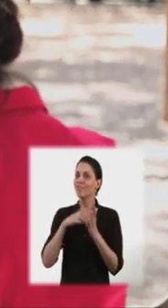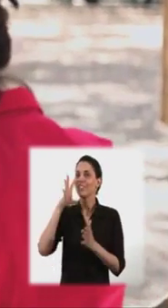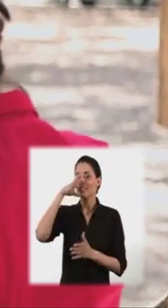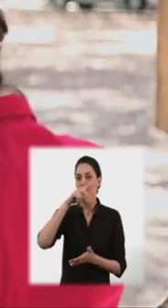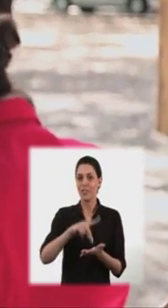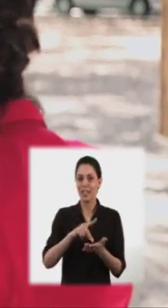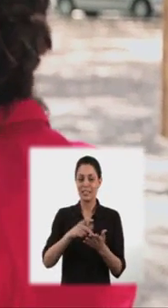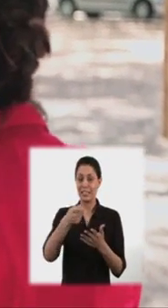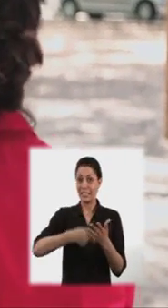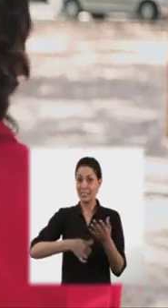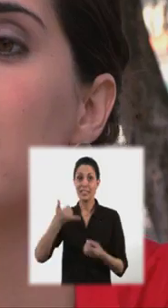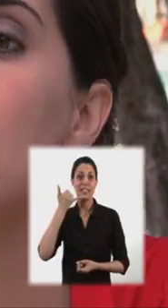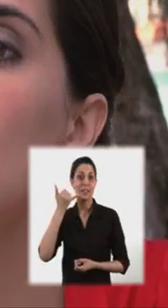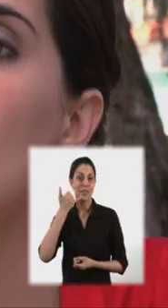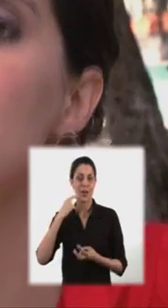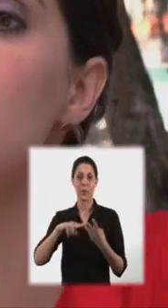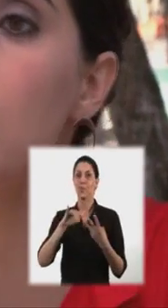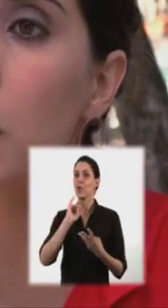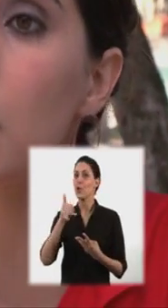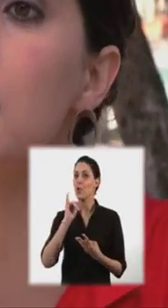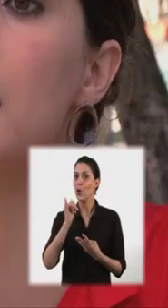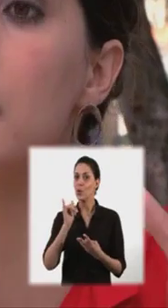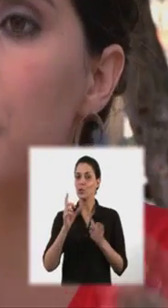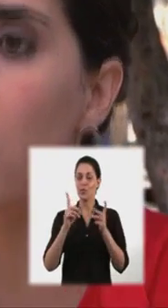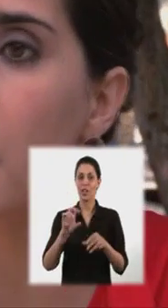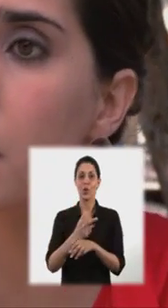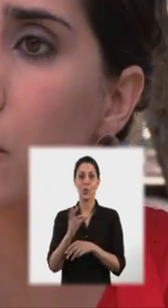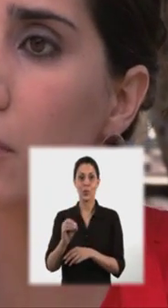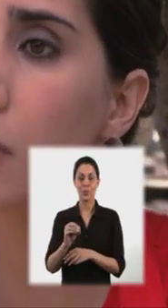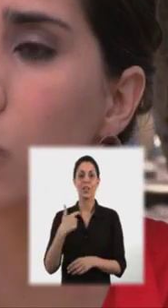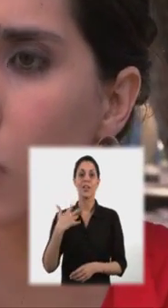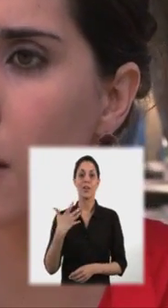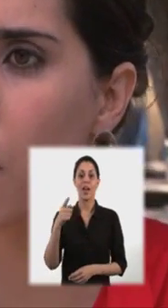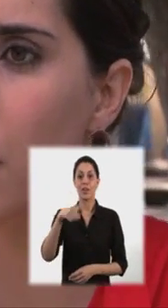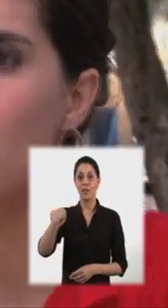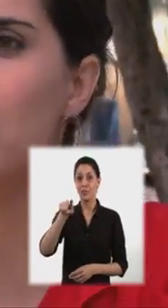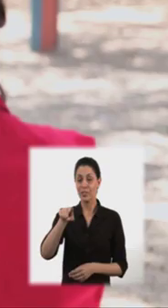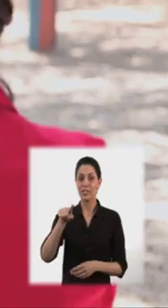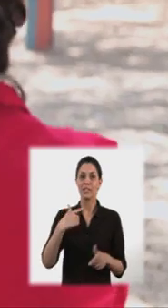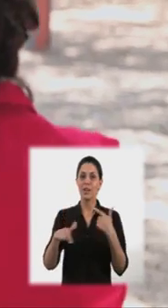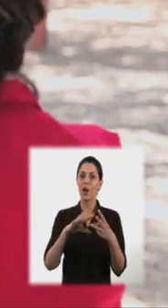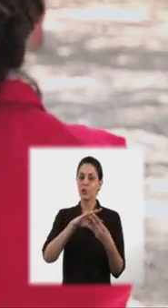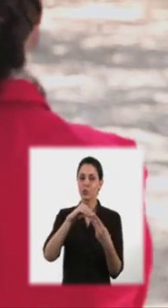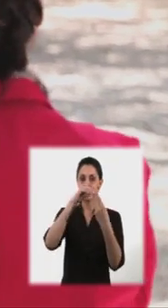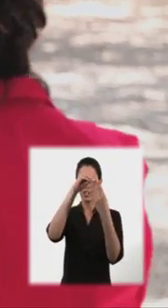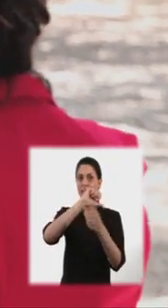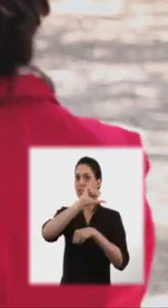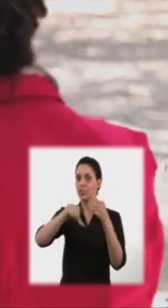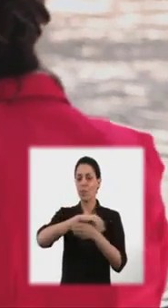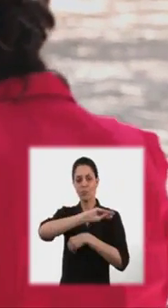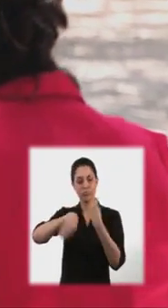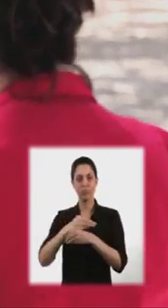venda de ouro. Eu quero que você trabalhe com as 3 coisas, transportando as 3 para o mesmo texto de cordel. Você já tem aí a sua intimidade